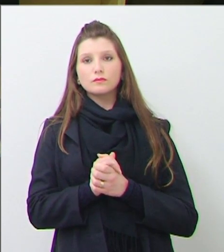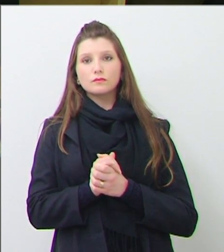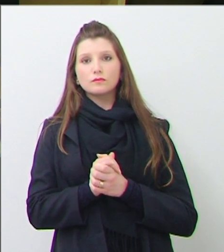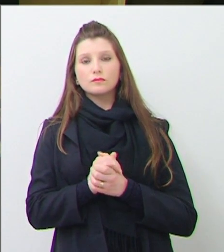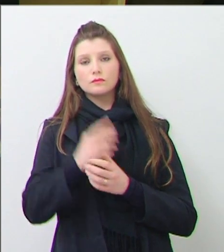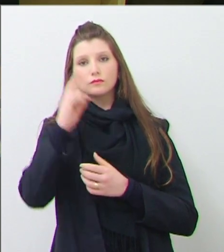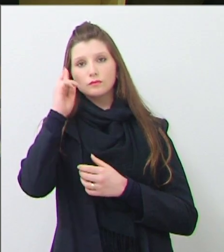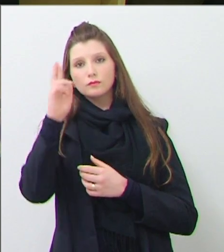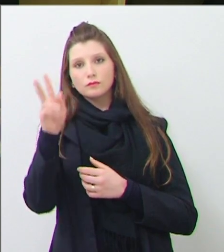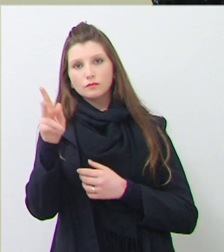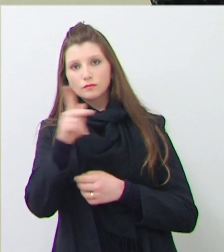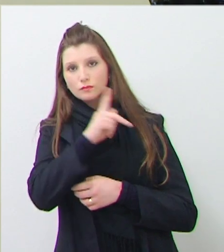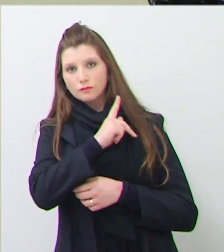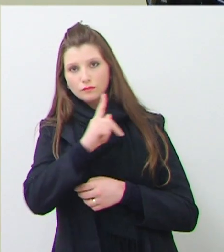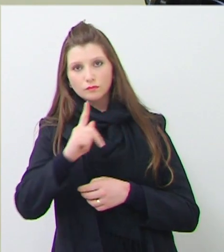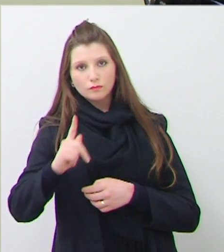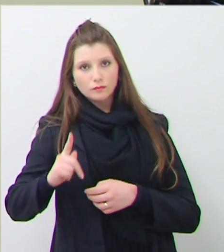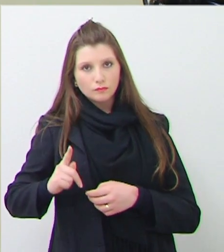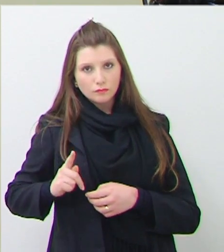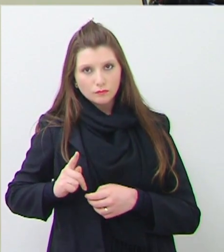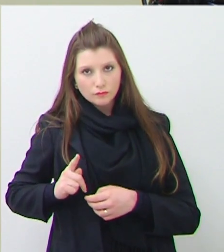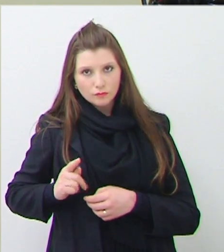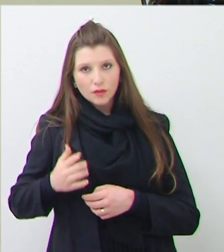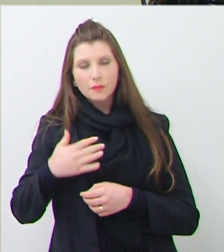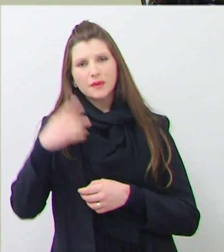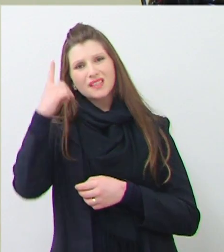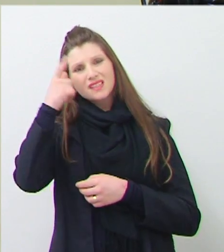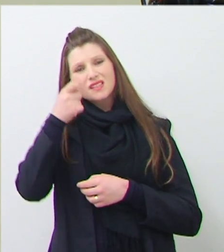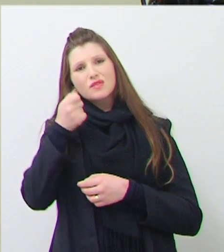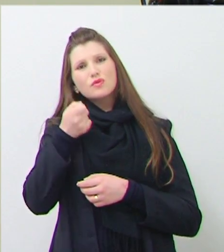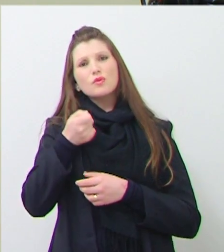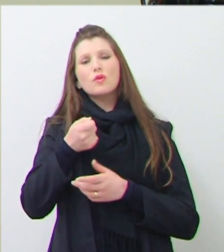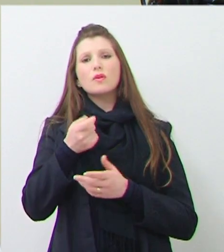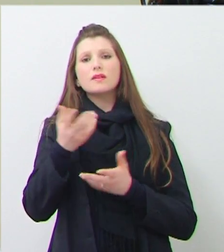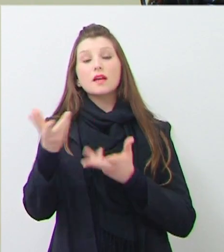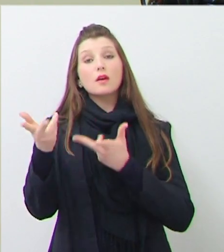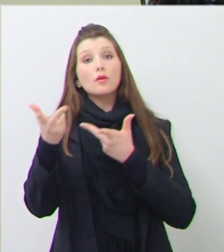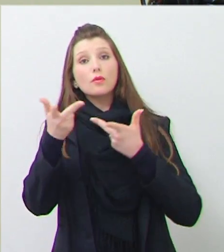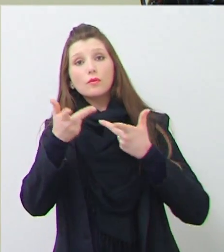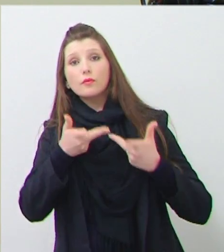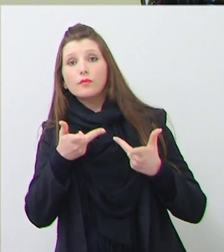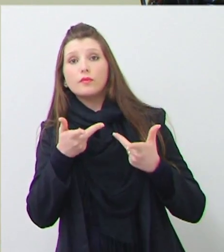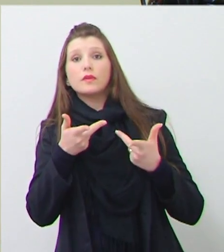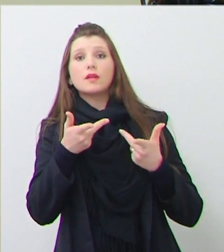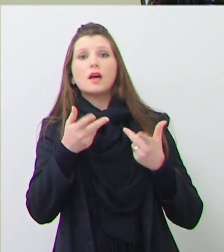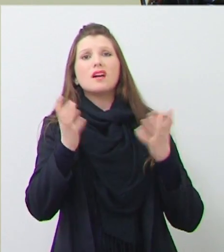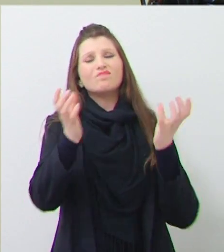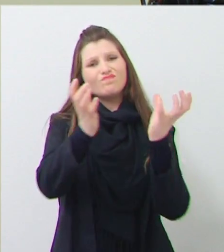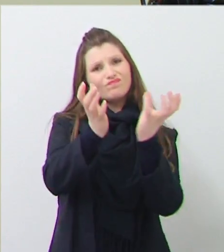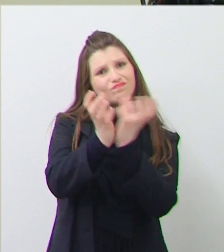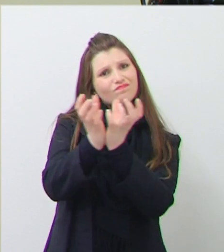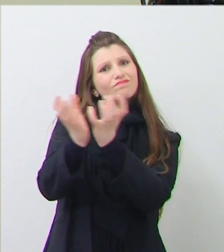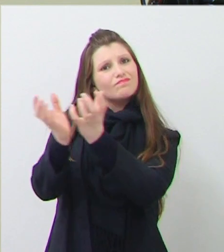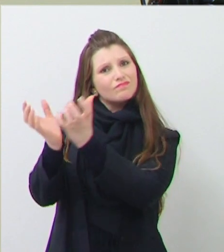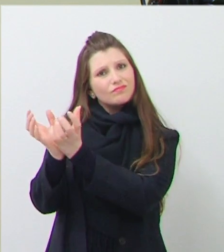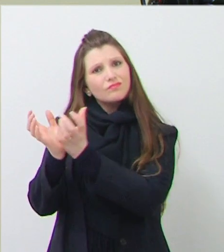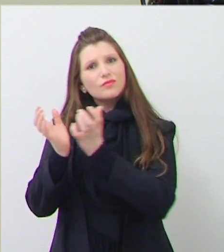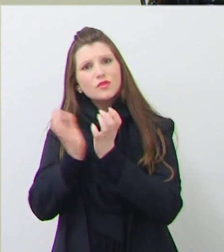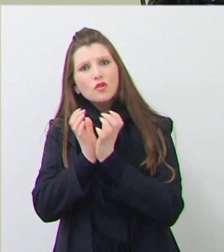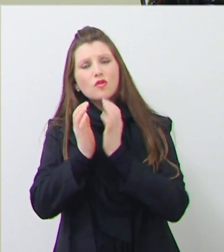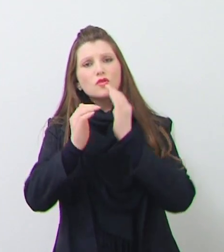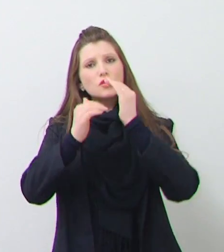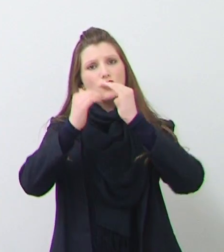Senhor presidente, a minha questão de ordem é convidar as comissões de obras,